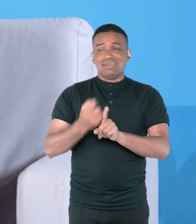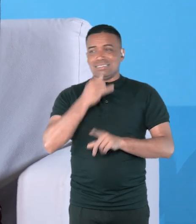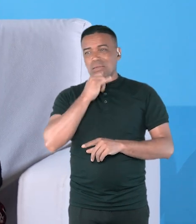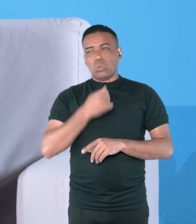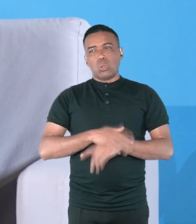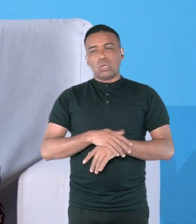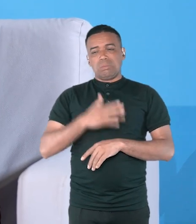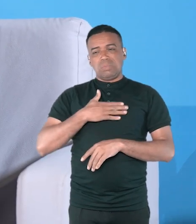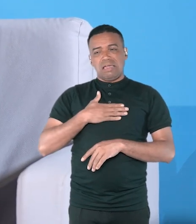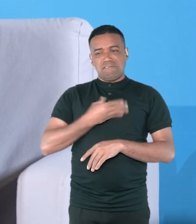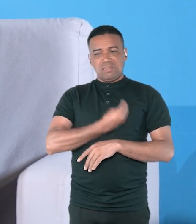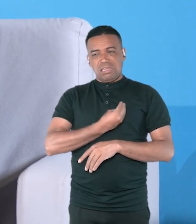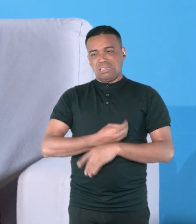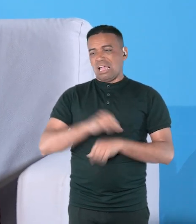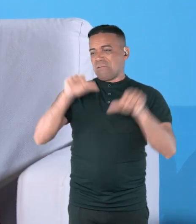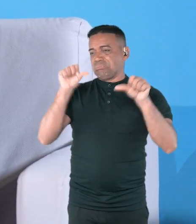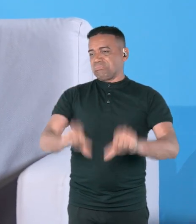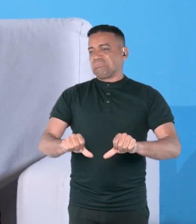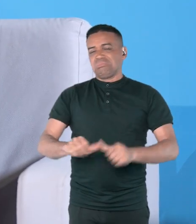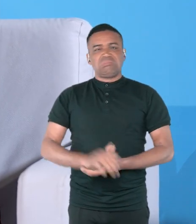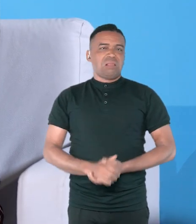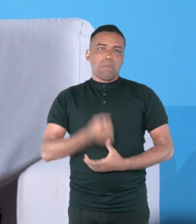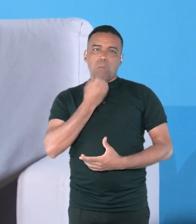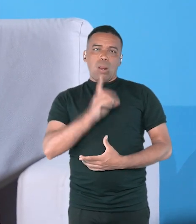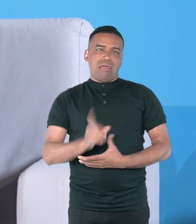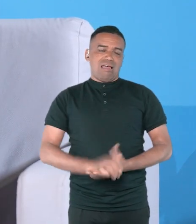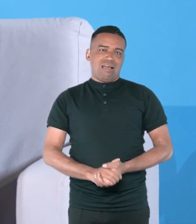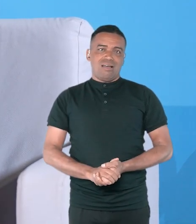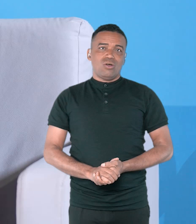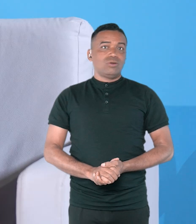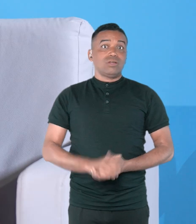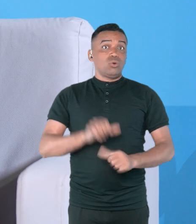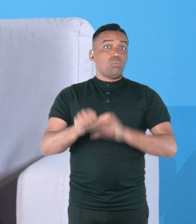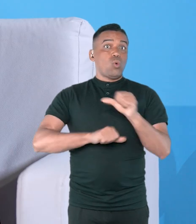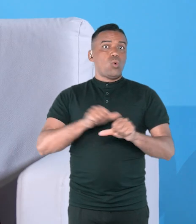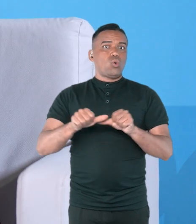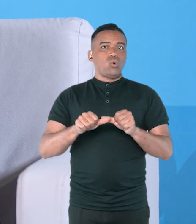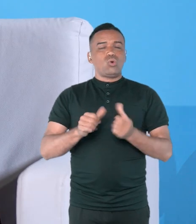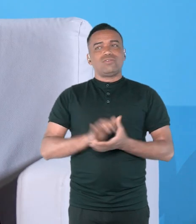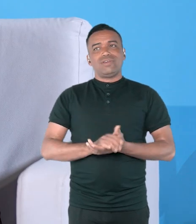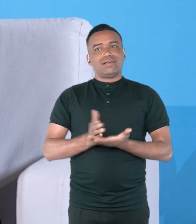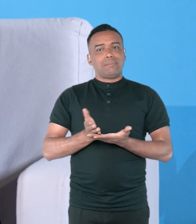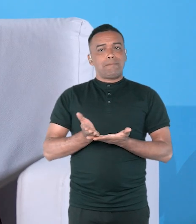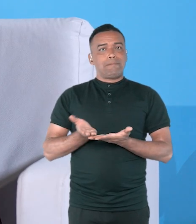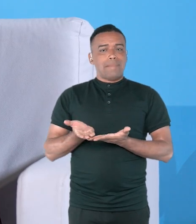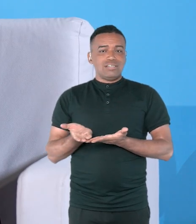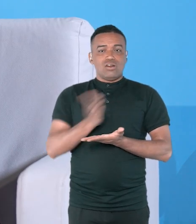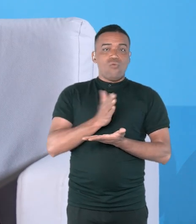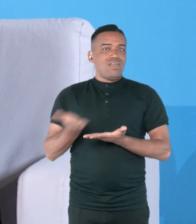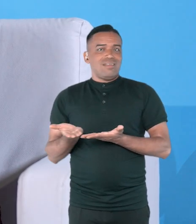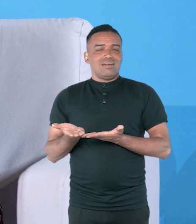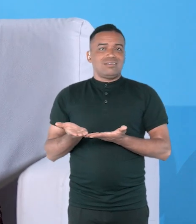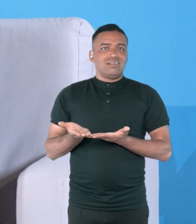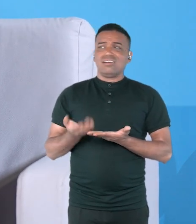a sua história não tem graça... O outro acha que, né, não vai para a página 2 da conversa, né? Fica ali naquela primeira. Quando